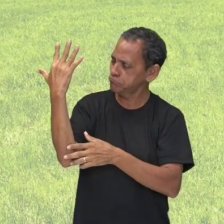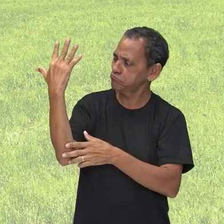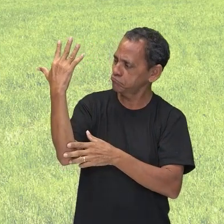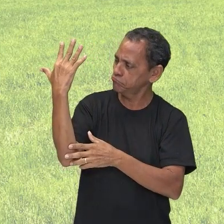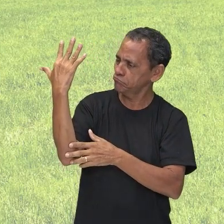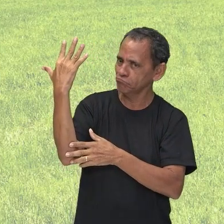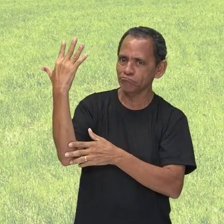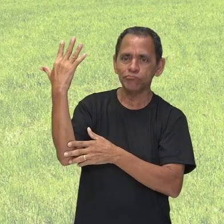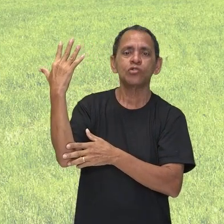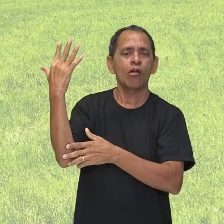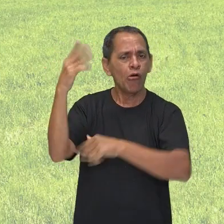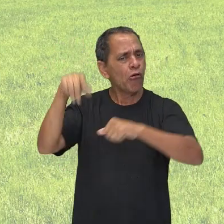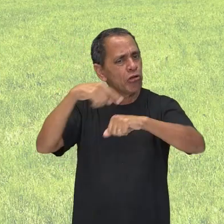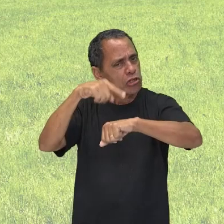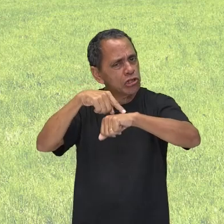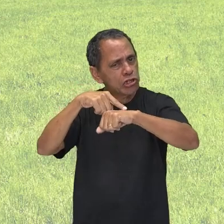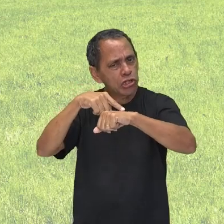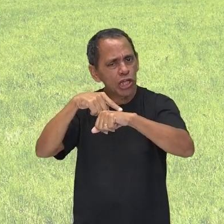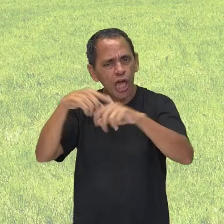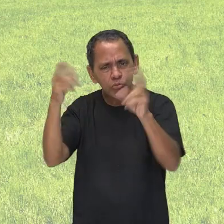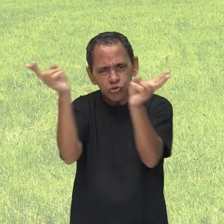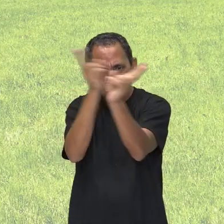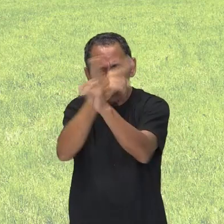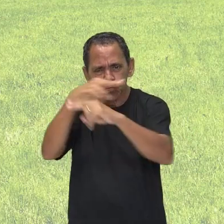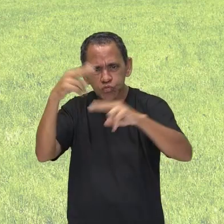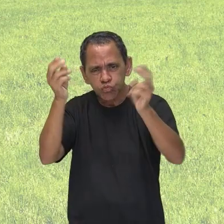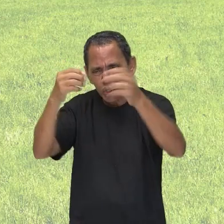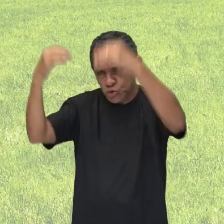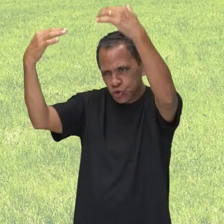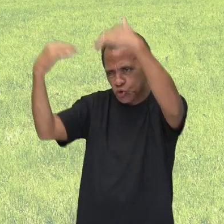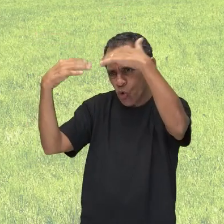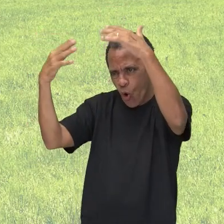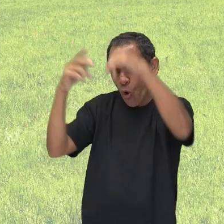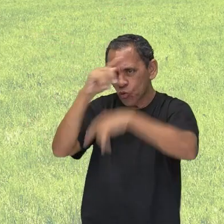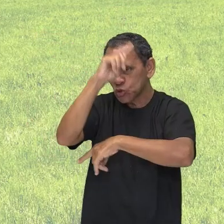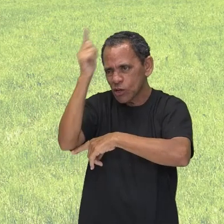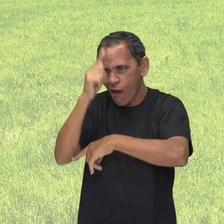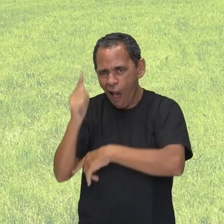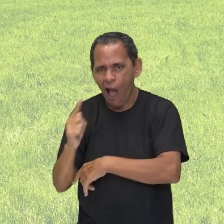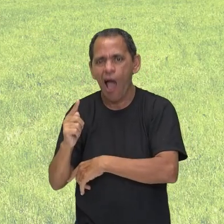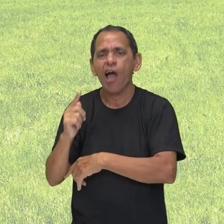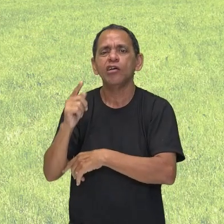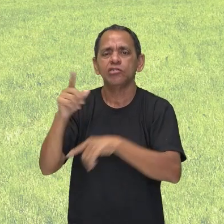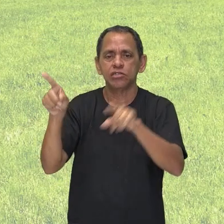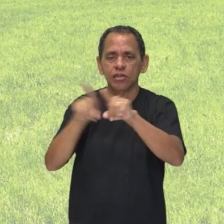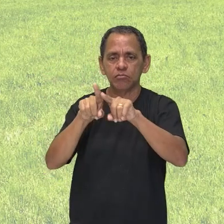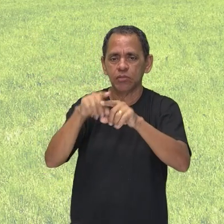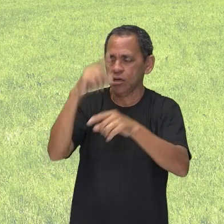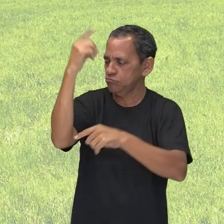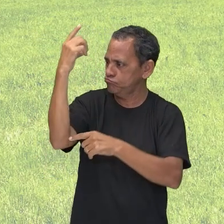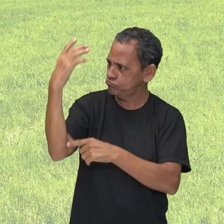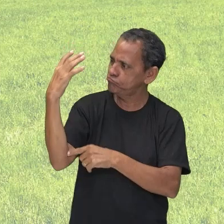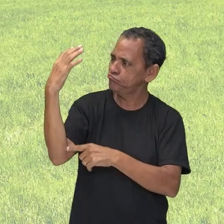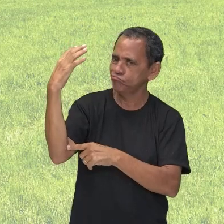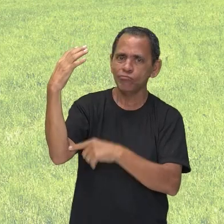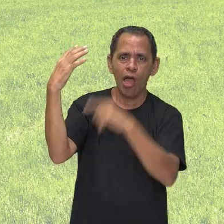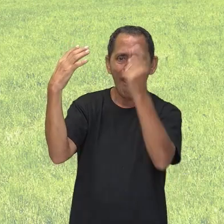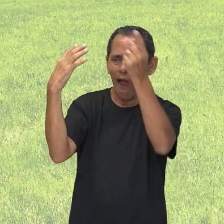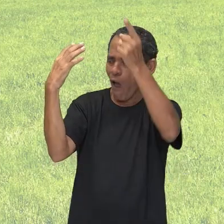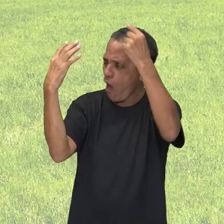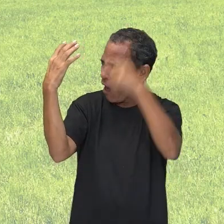as adversidades, os ventos, as chuvas, os raios. O que aparecer, ela supera e